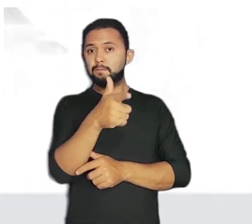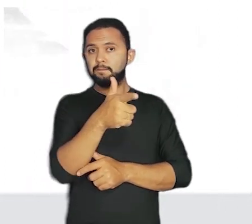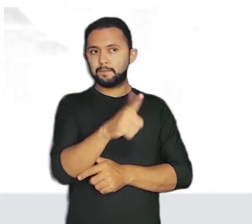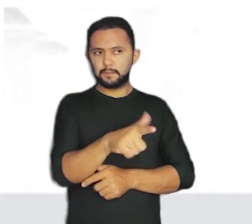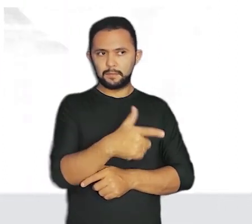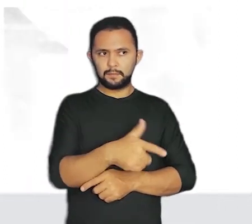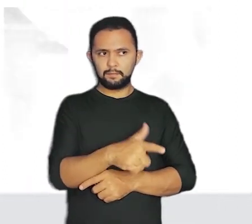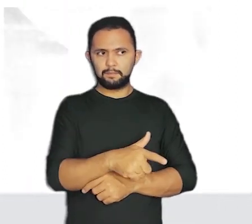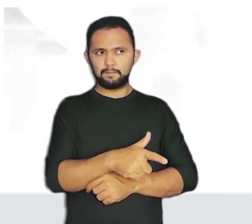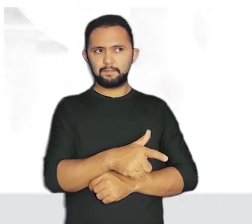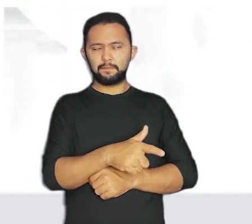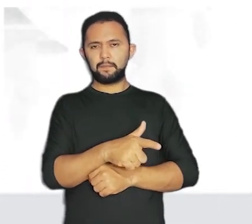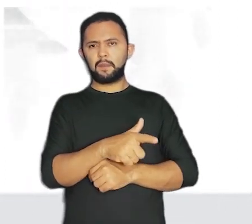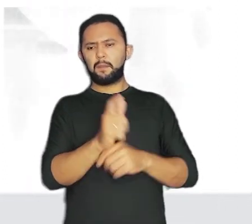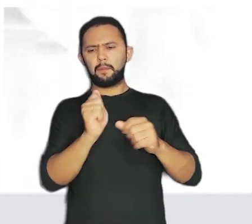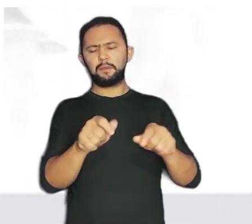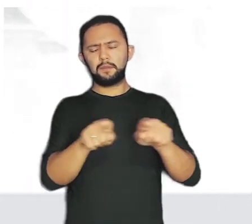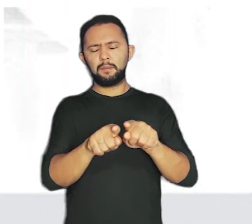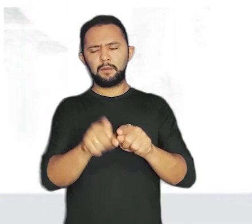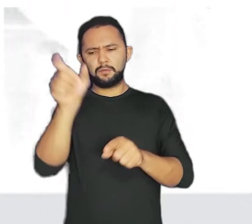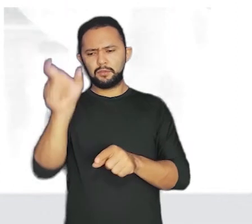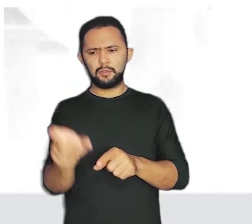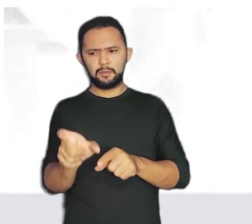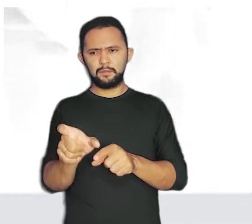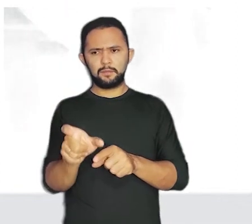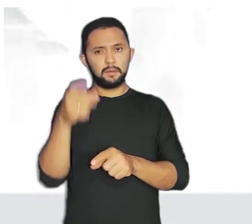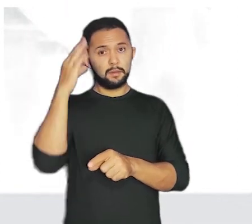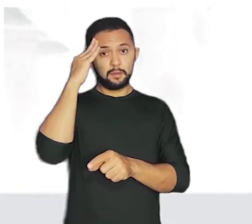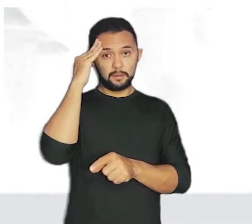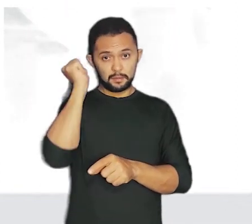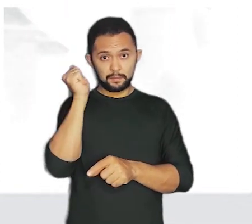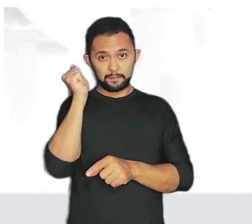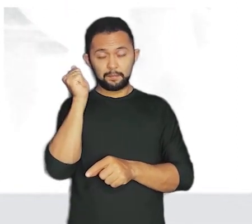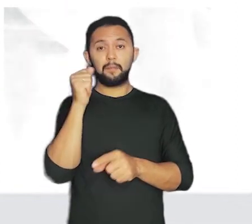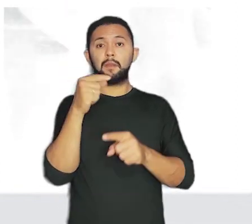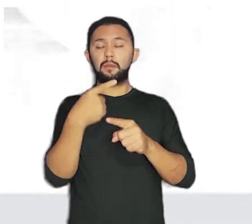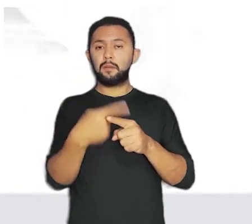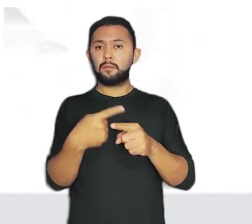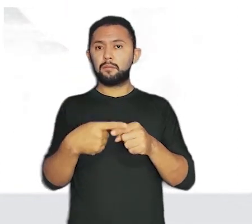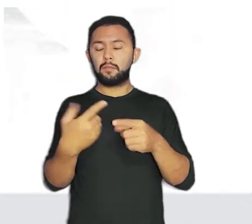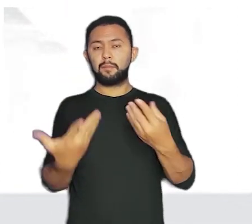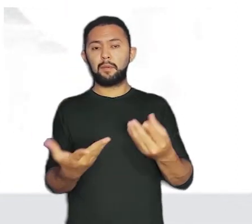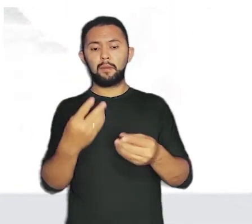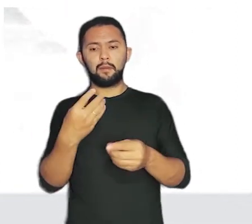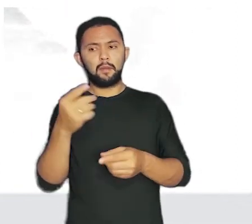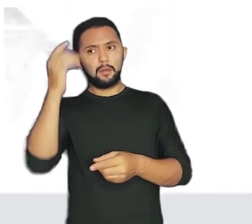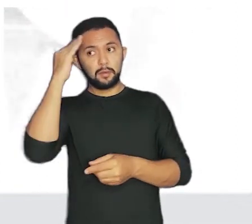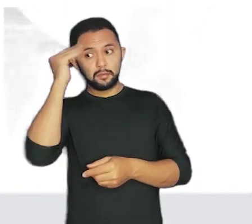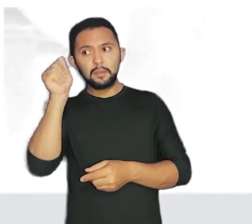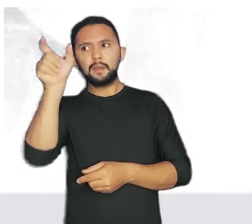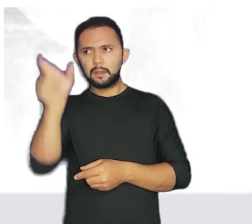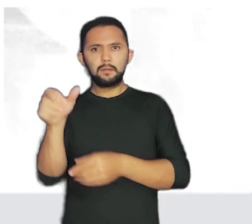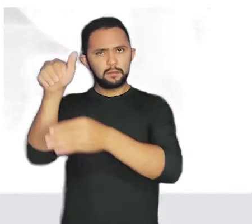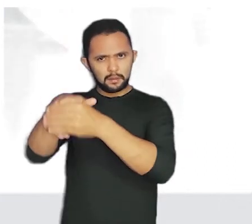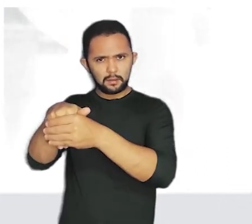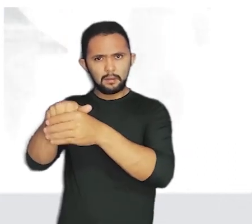Sujeito indeterminado é aquele que eu sei que alguém vai praticar ou receber uma ação, mas eu não consigo dizer. E o sujeito inexistente não vai existir de forma